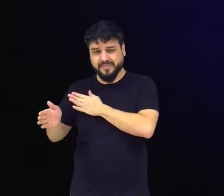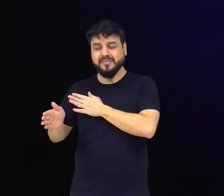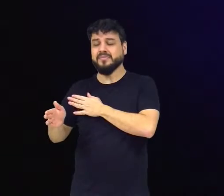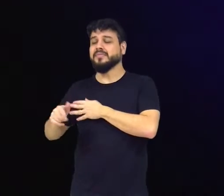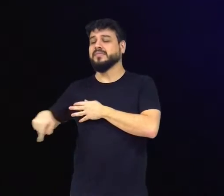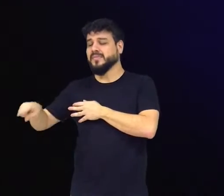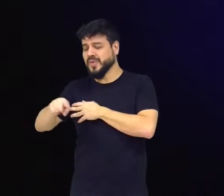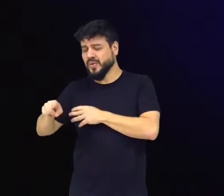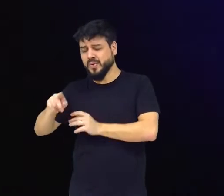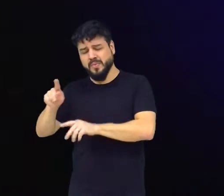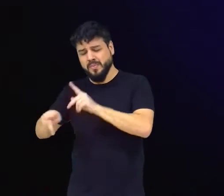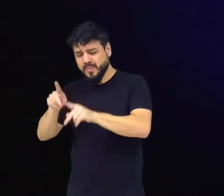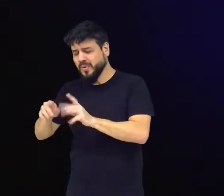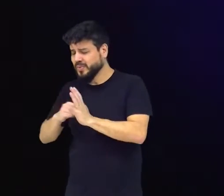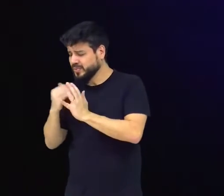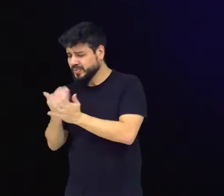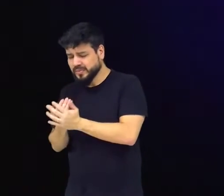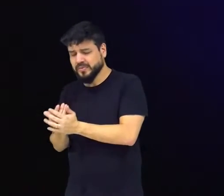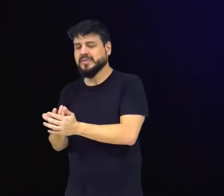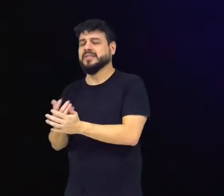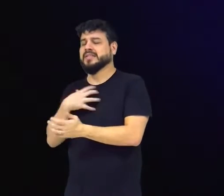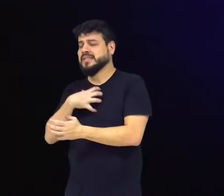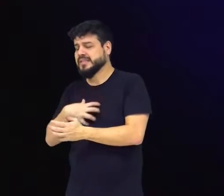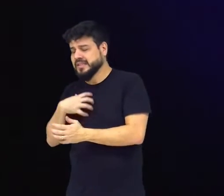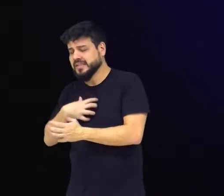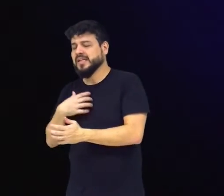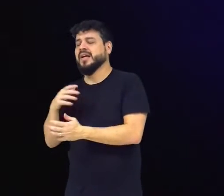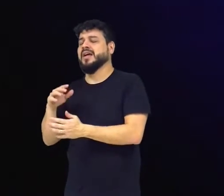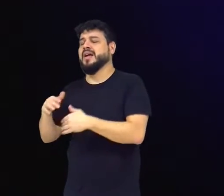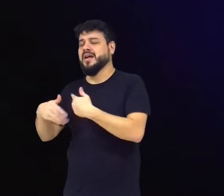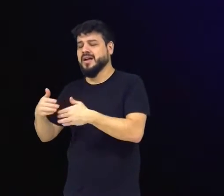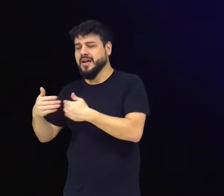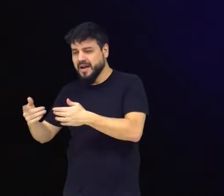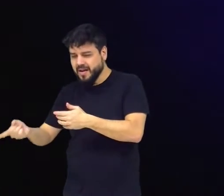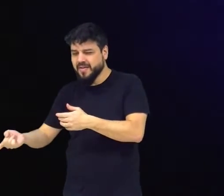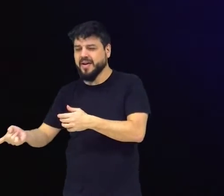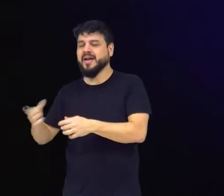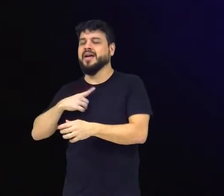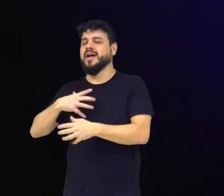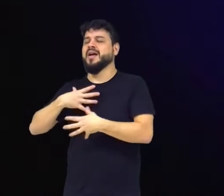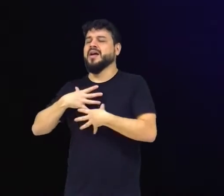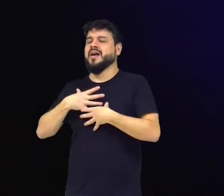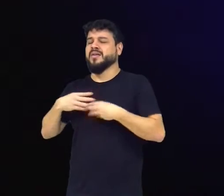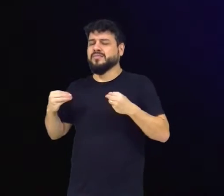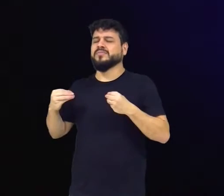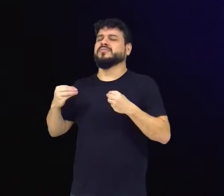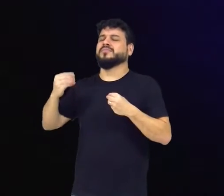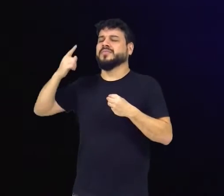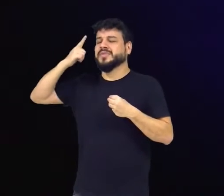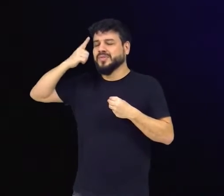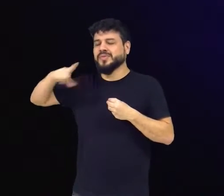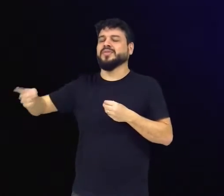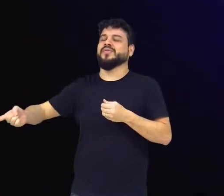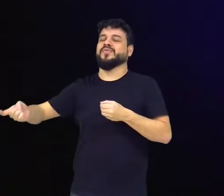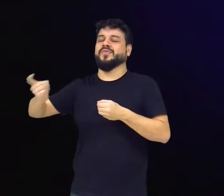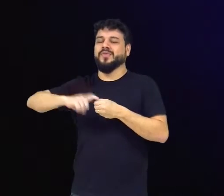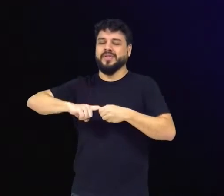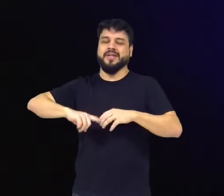corações restaurados diante de Deus, o povo volta para o seu lar. Diante disso, todas as nações da